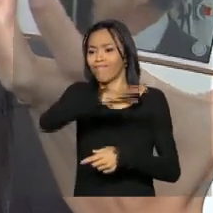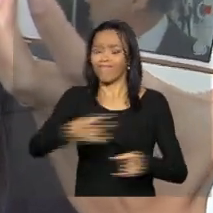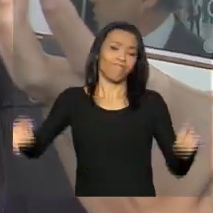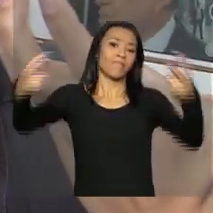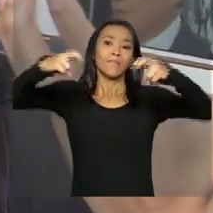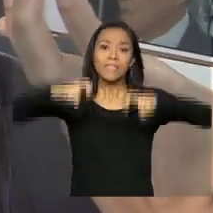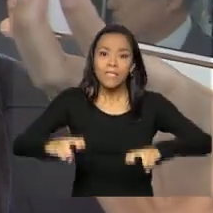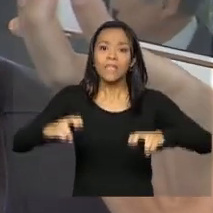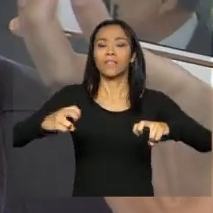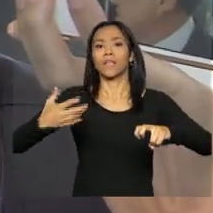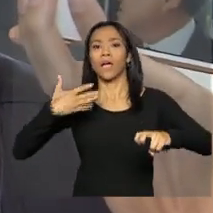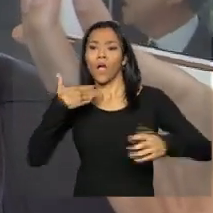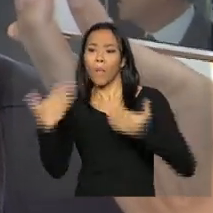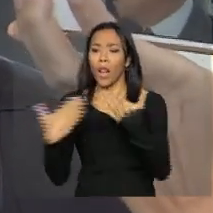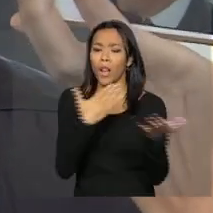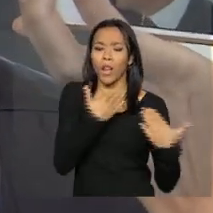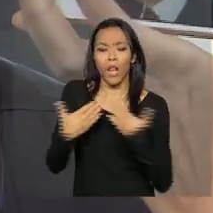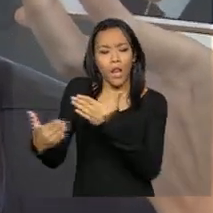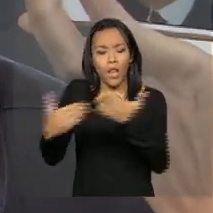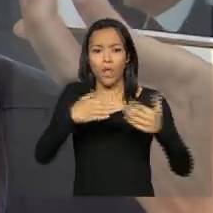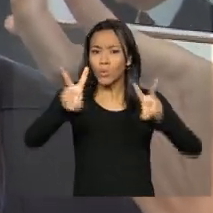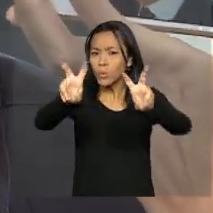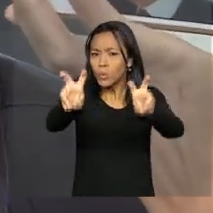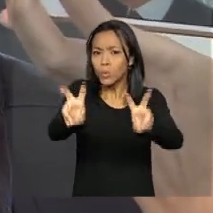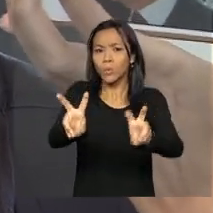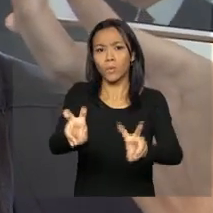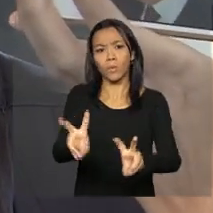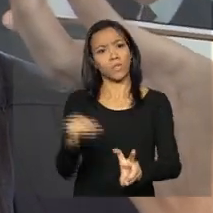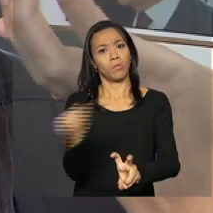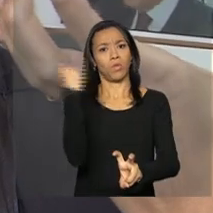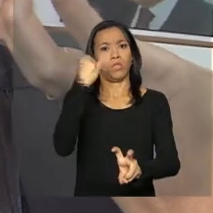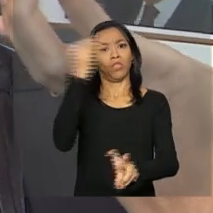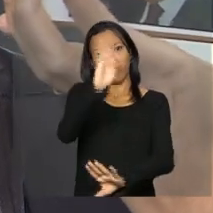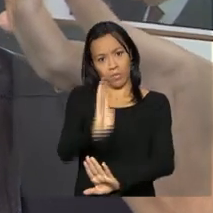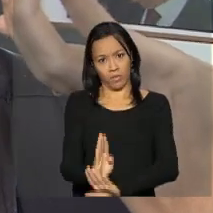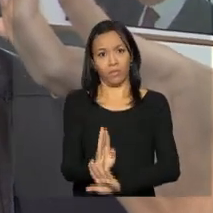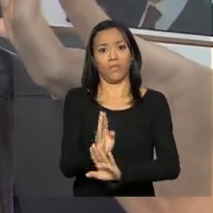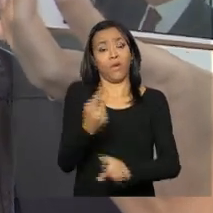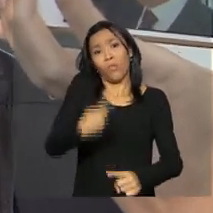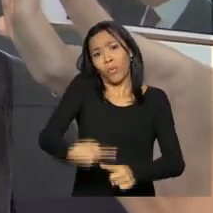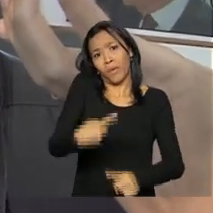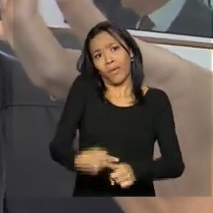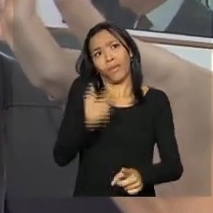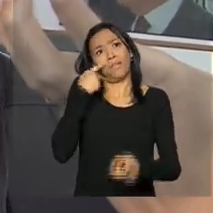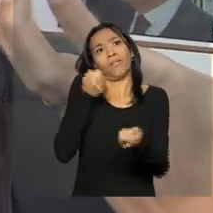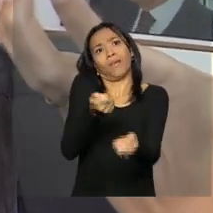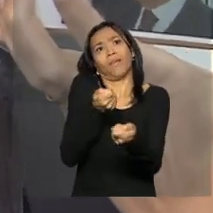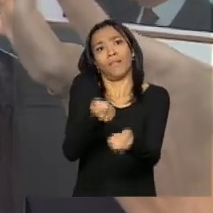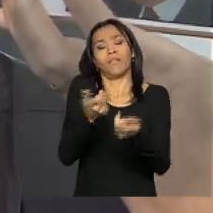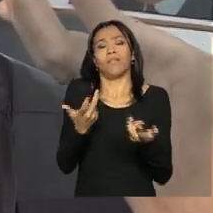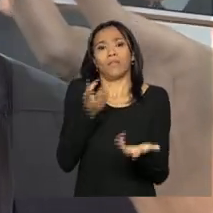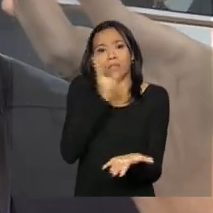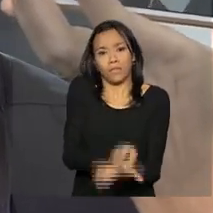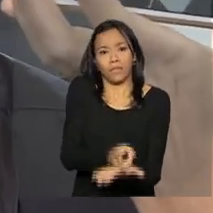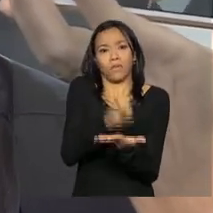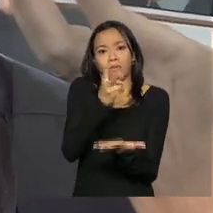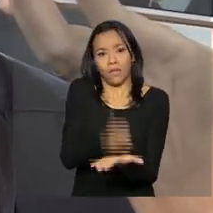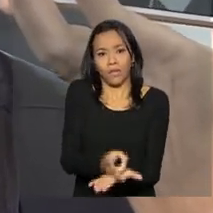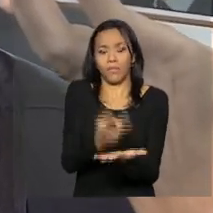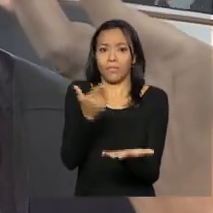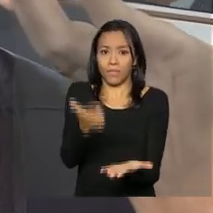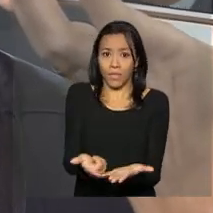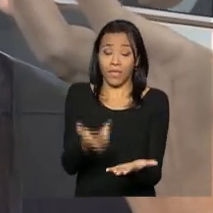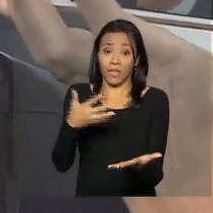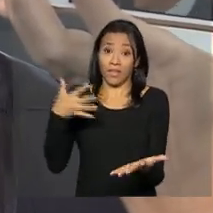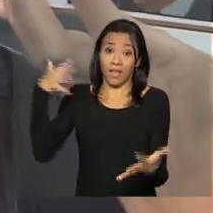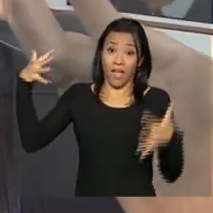para discutir as medidas indispensáveis nesse momento? Por que insistem em viabilizar a